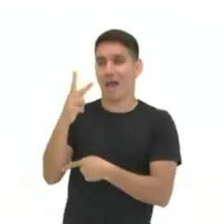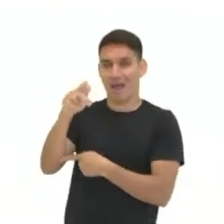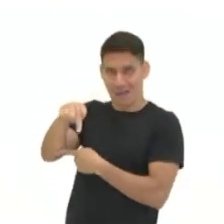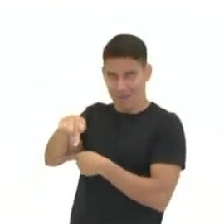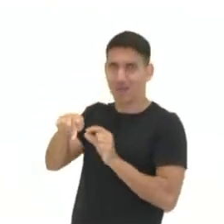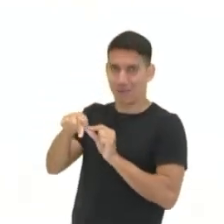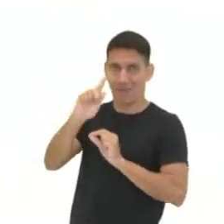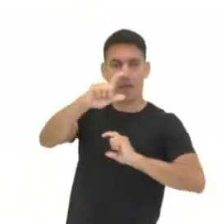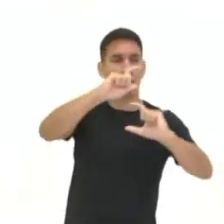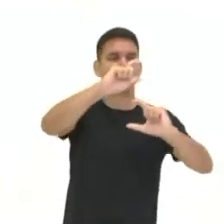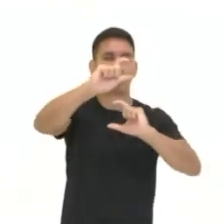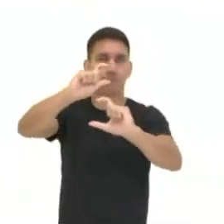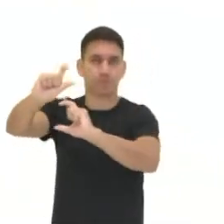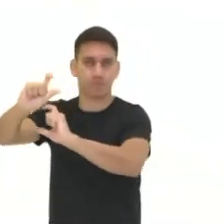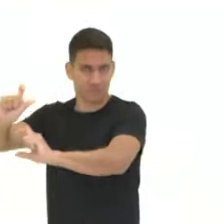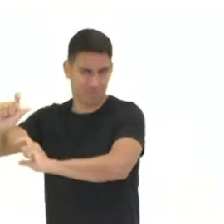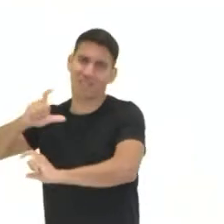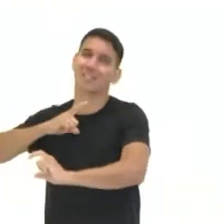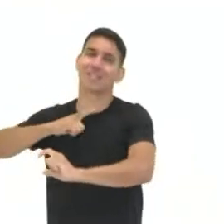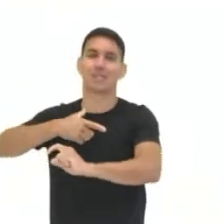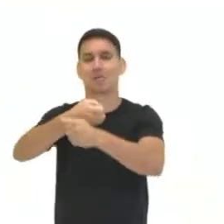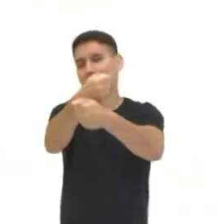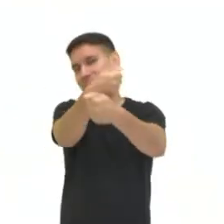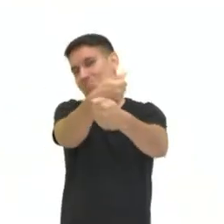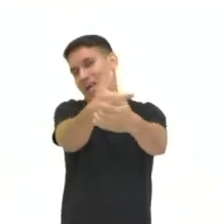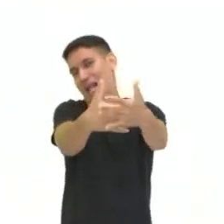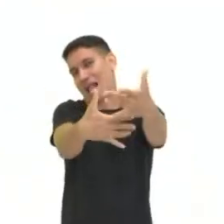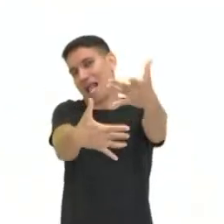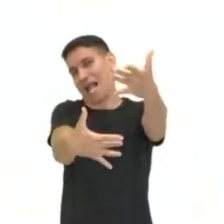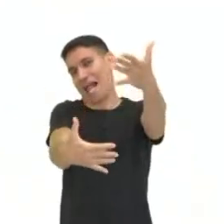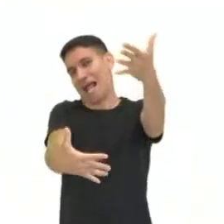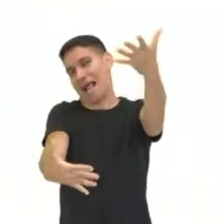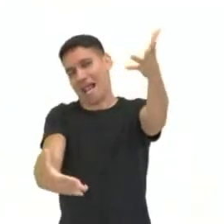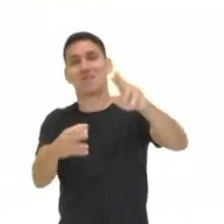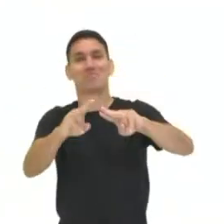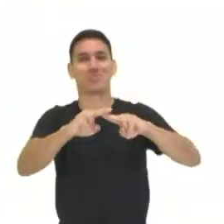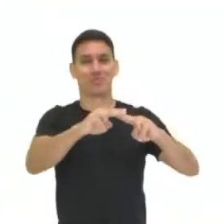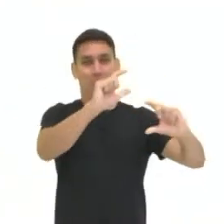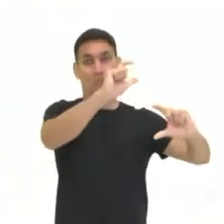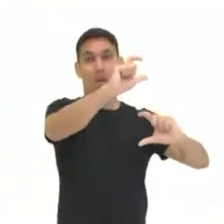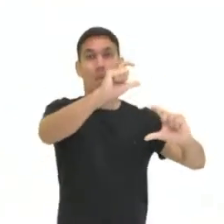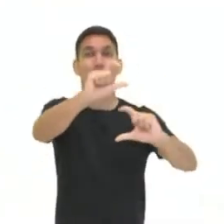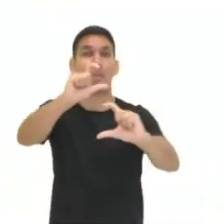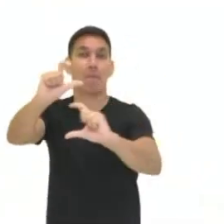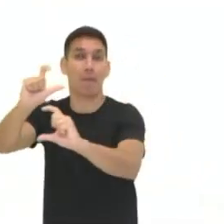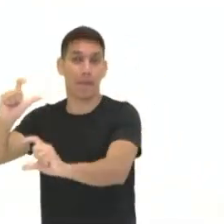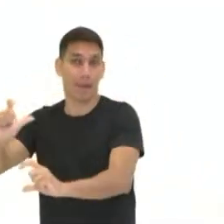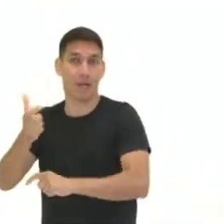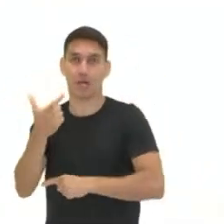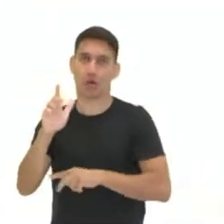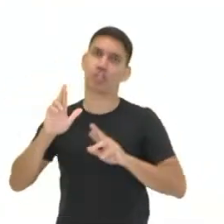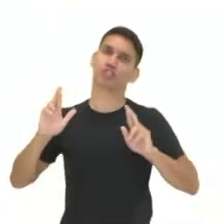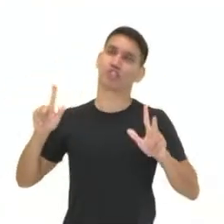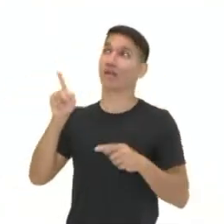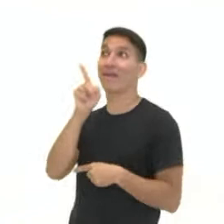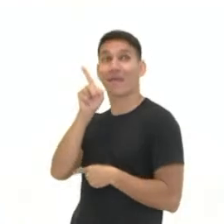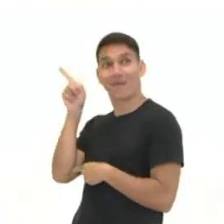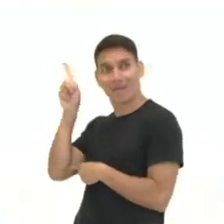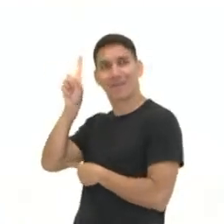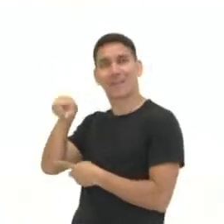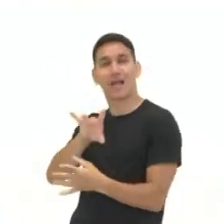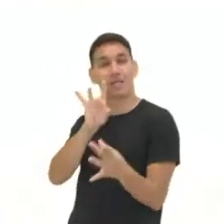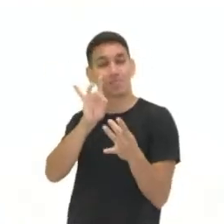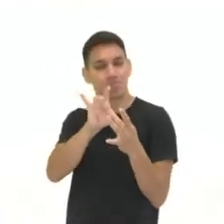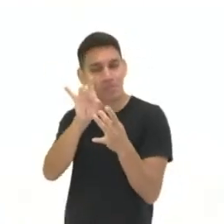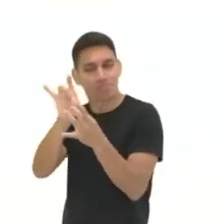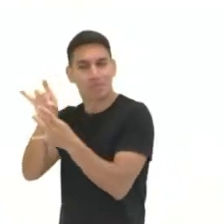nossas HQs, nós temos vários quadrinhos, né? Então a gente tem aí como característica destes gêneros